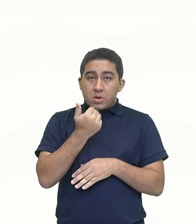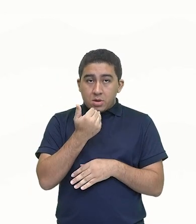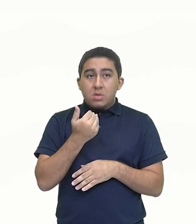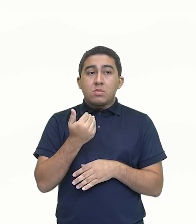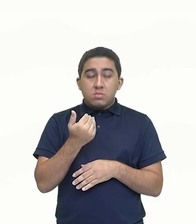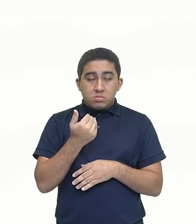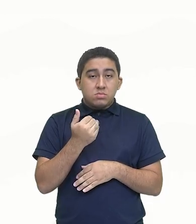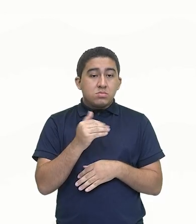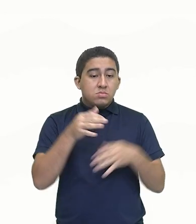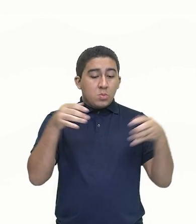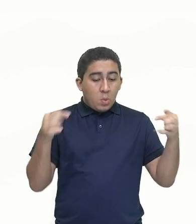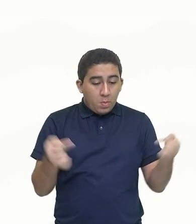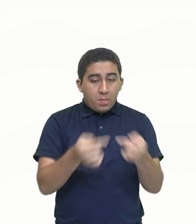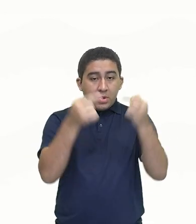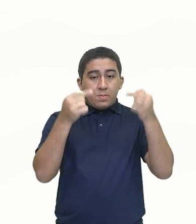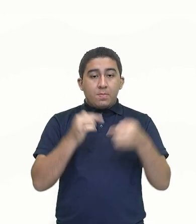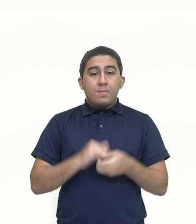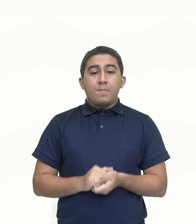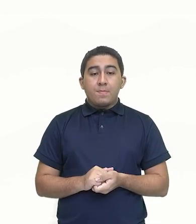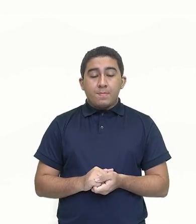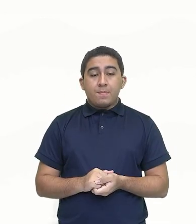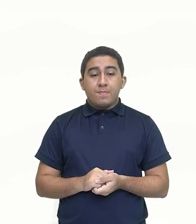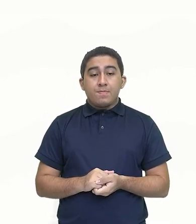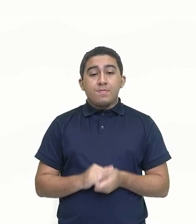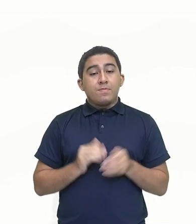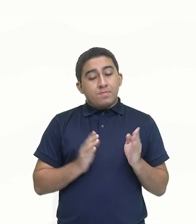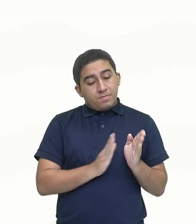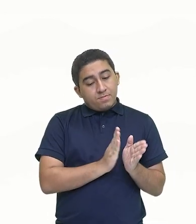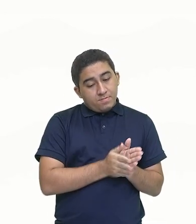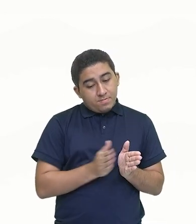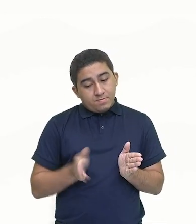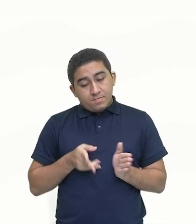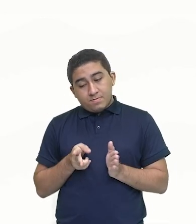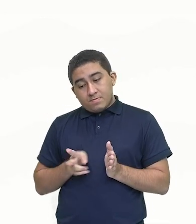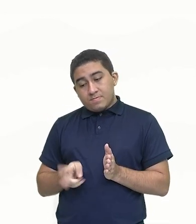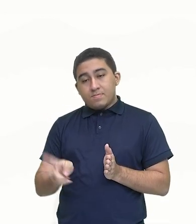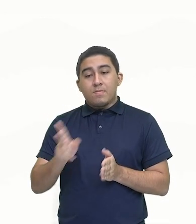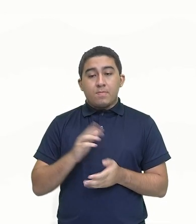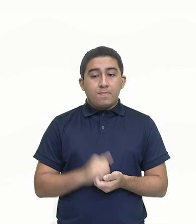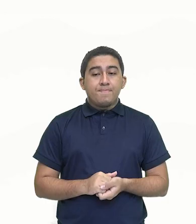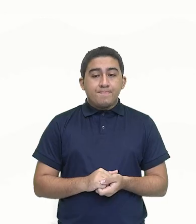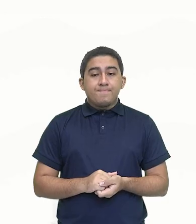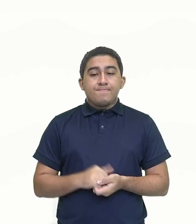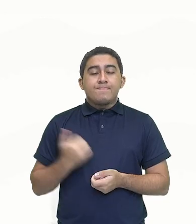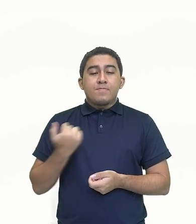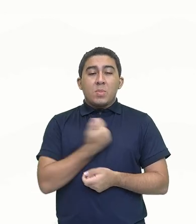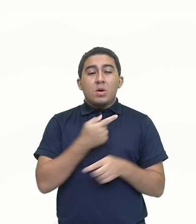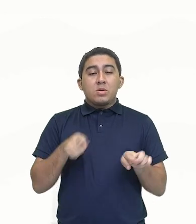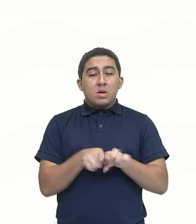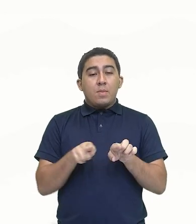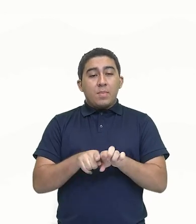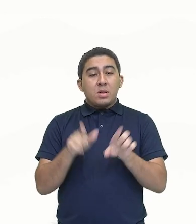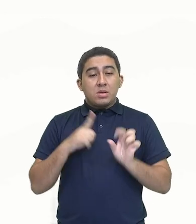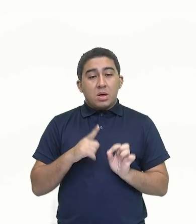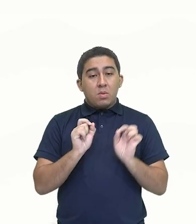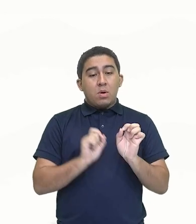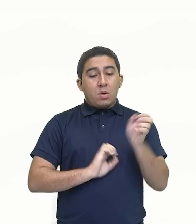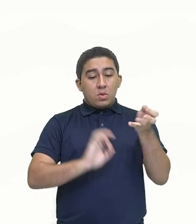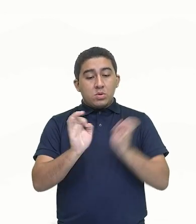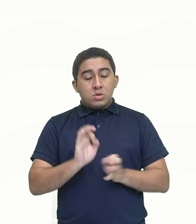se alimentam dos herbívoros. E assim sucessivamente. Nós também temos entre os níveis,